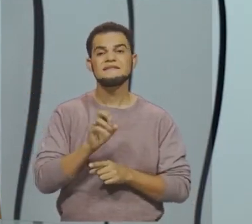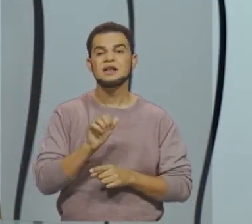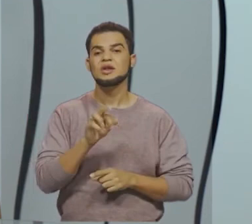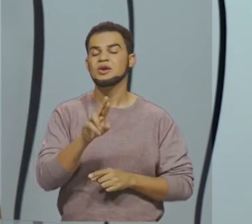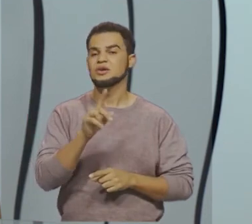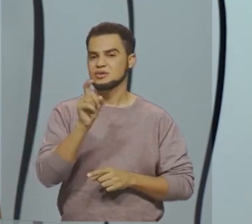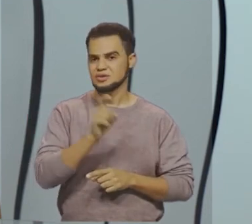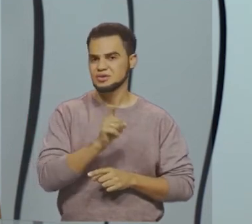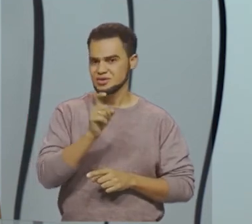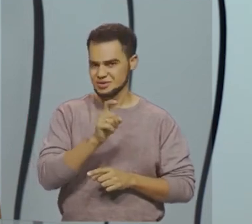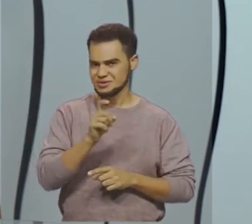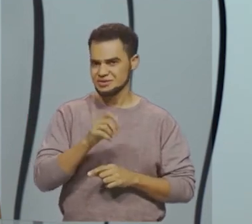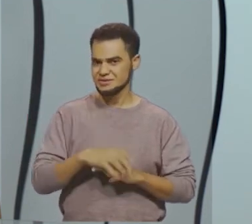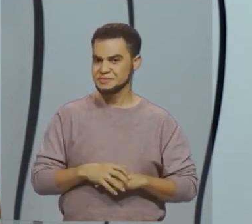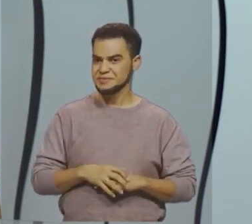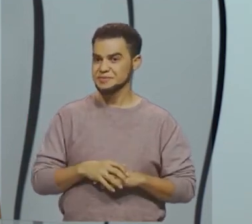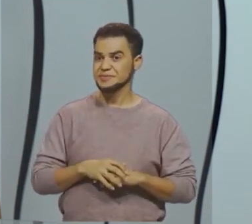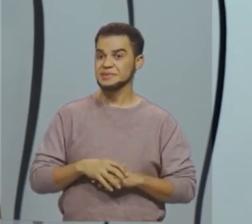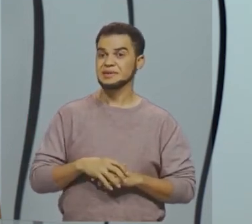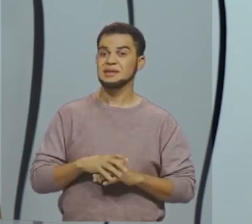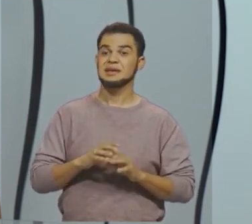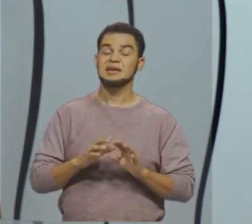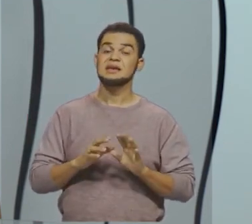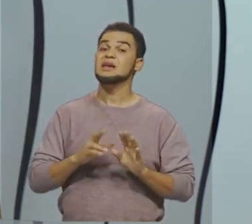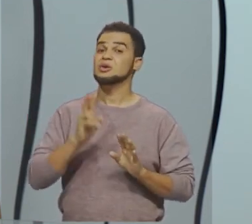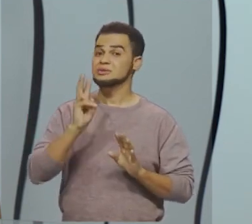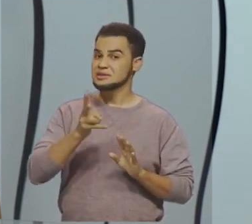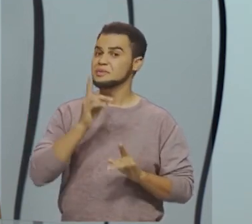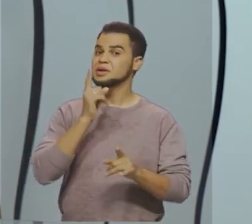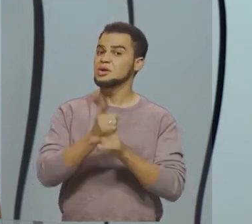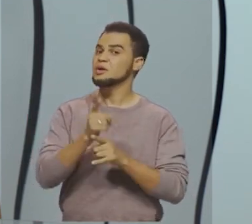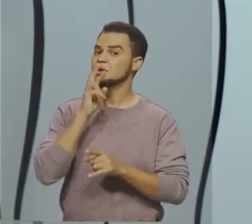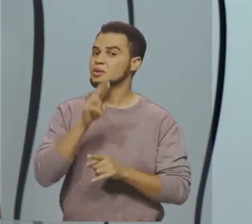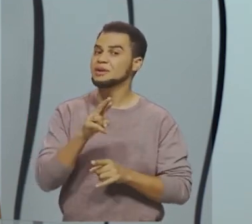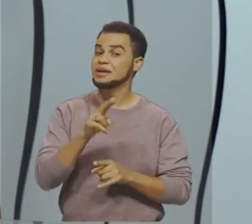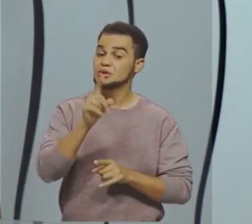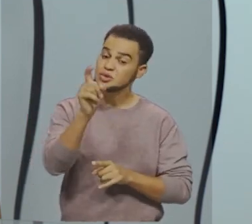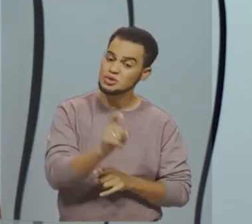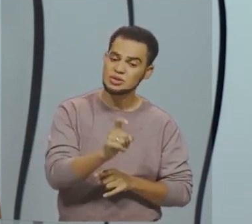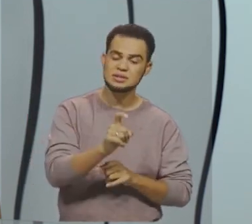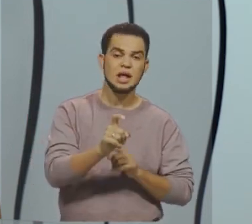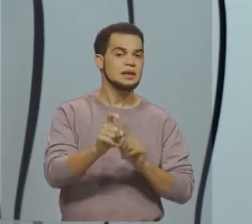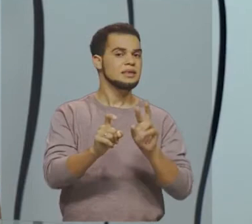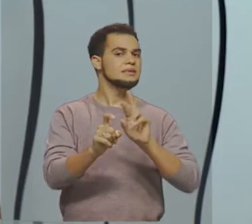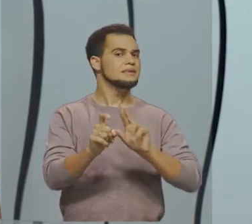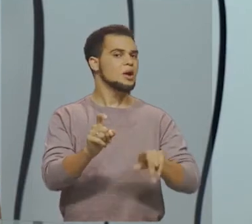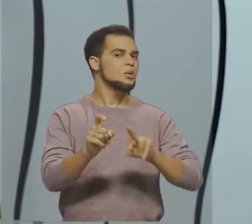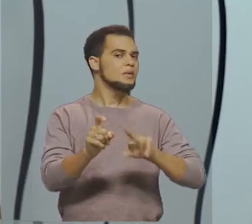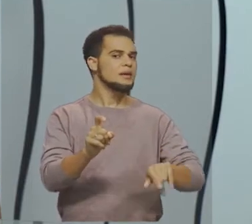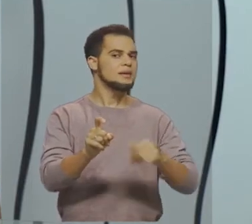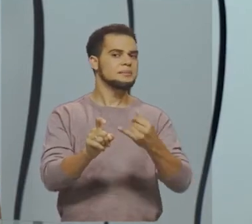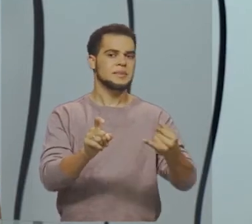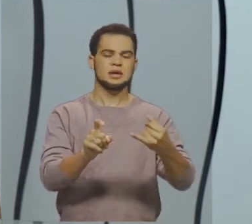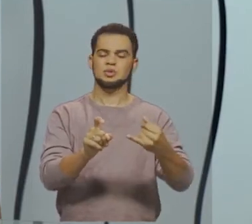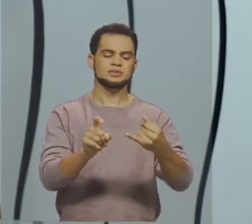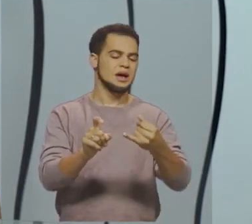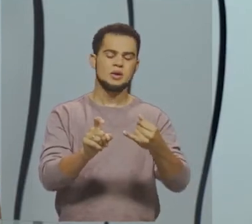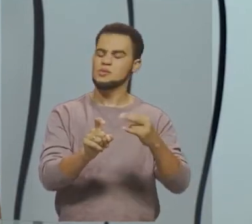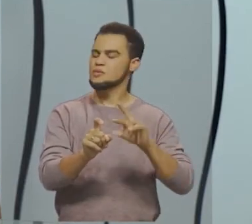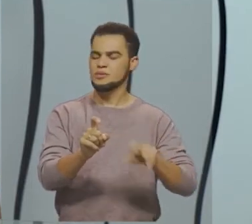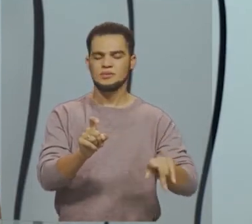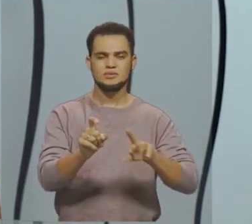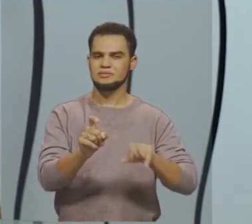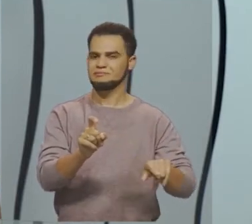equação, eu encontro o valor de x e não de menos x. Certo? Então, aqui eu vou encontrar o de menos x e vou